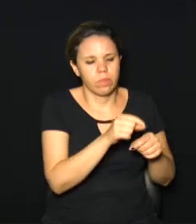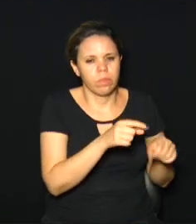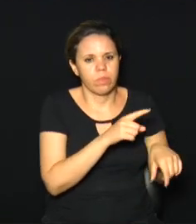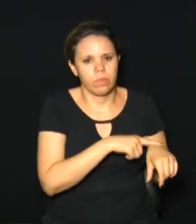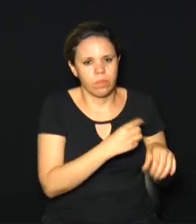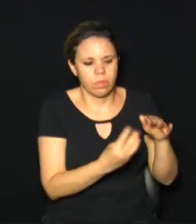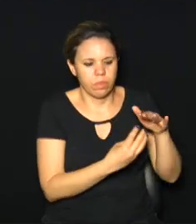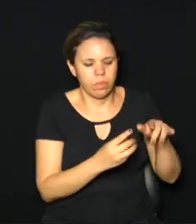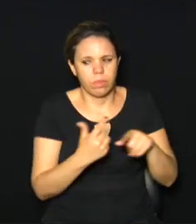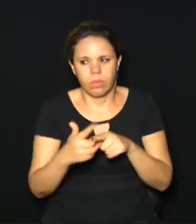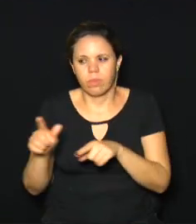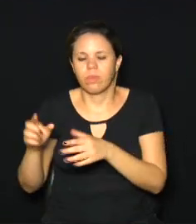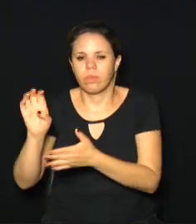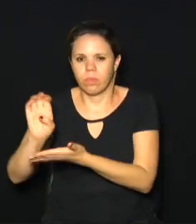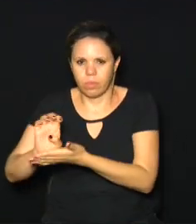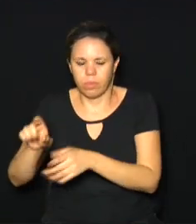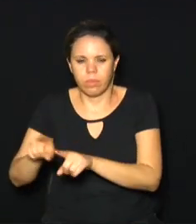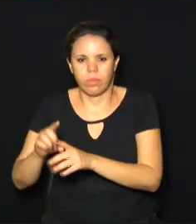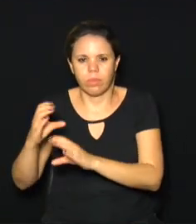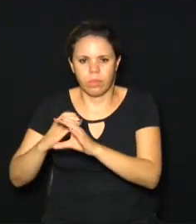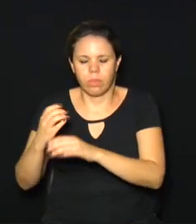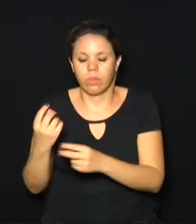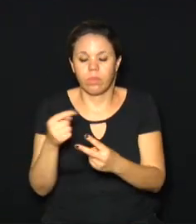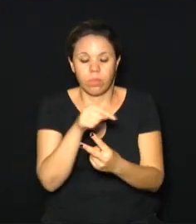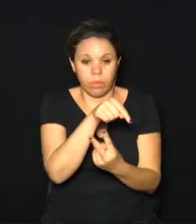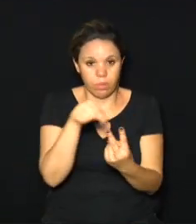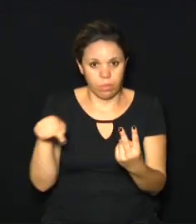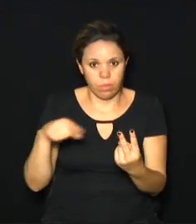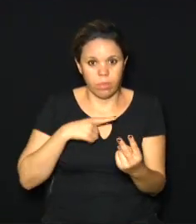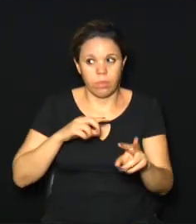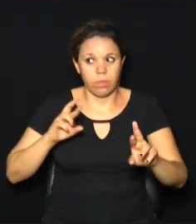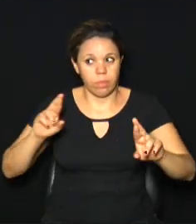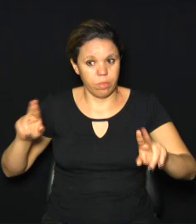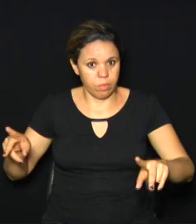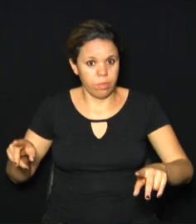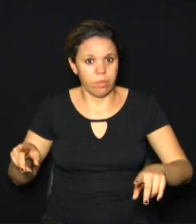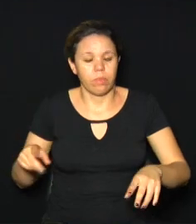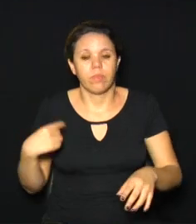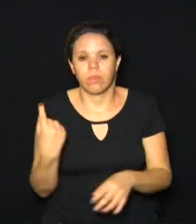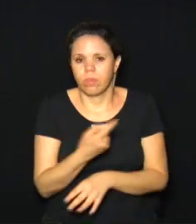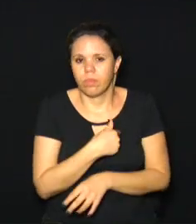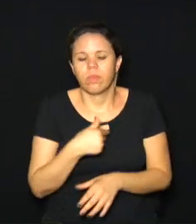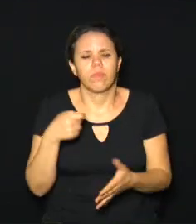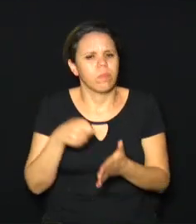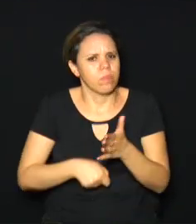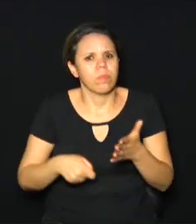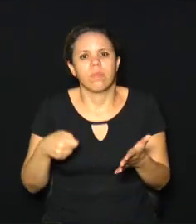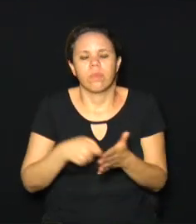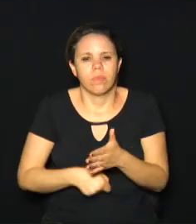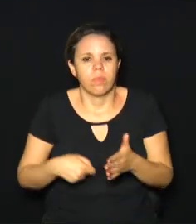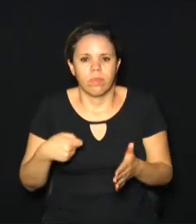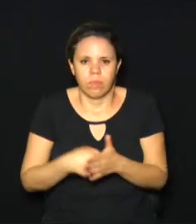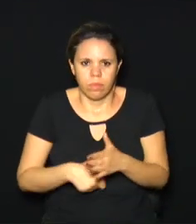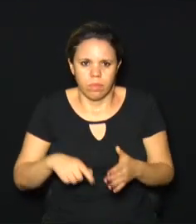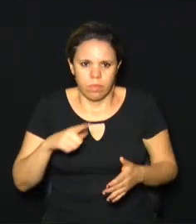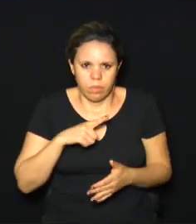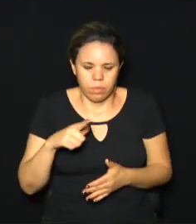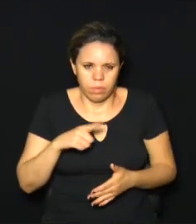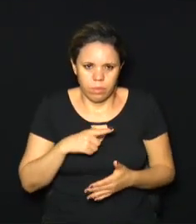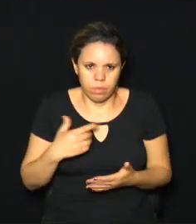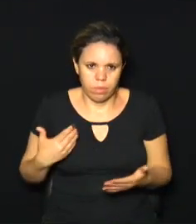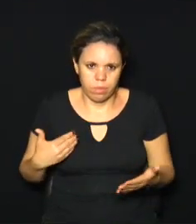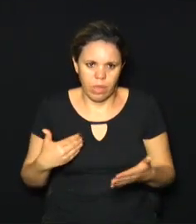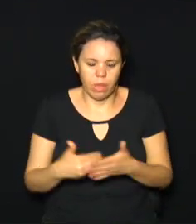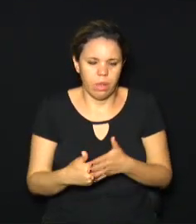quanto para outro existem implicações diferentes, né. A nossa batalha, inclusive, nós tivemos recentemente